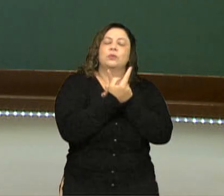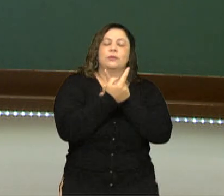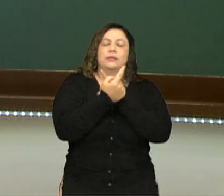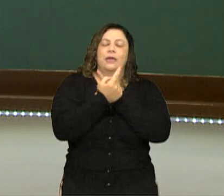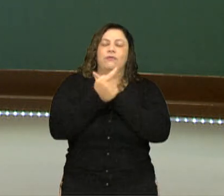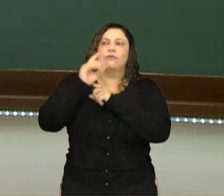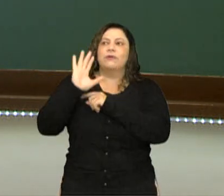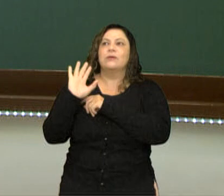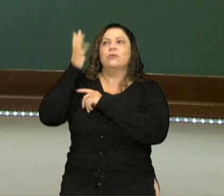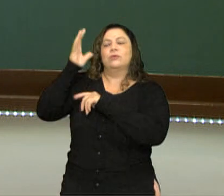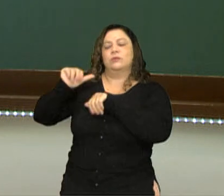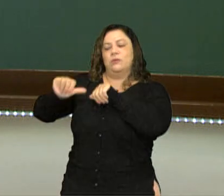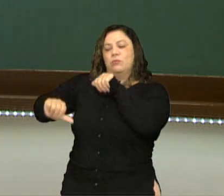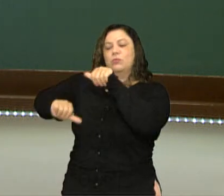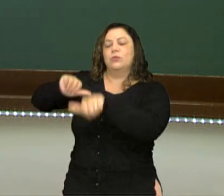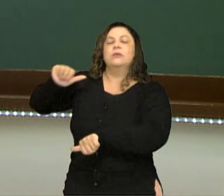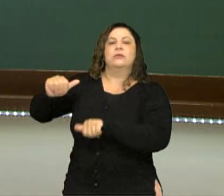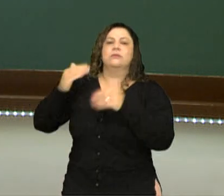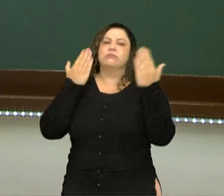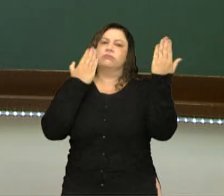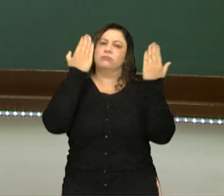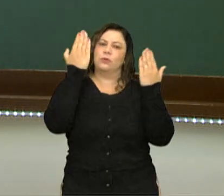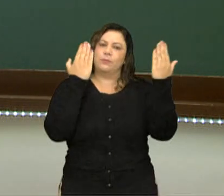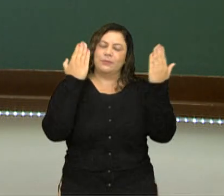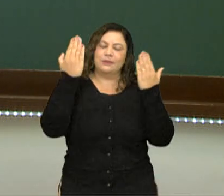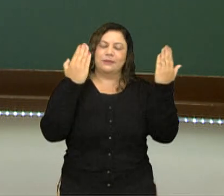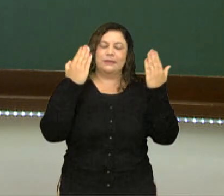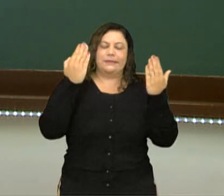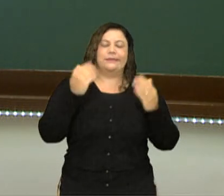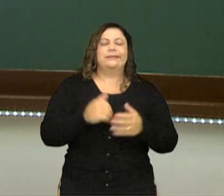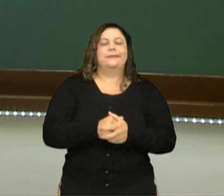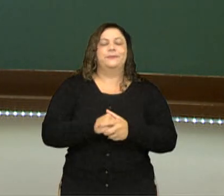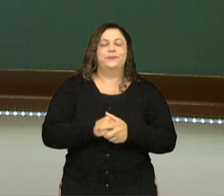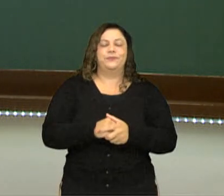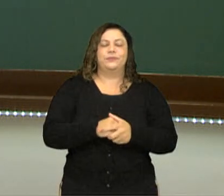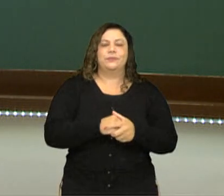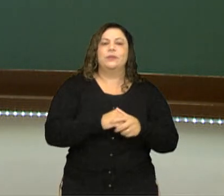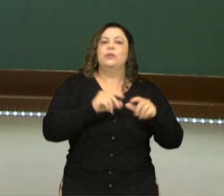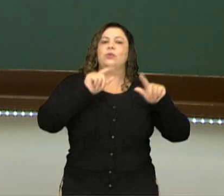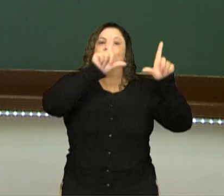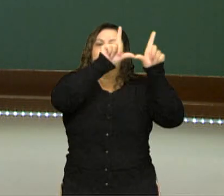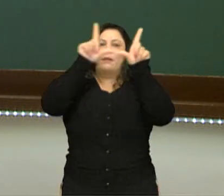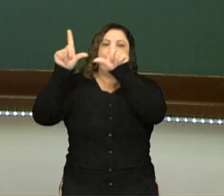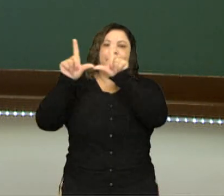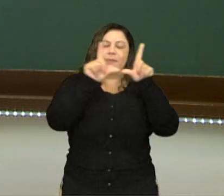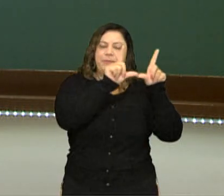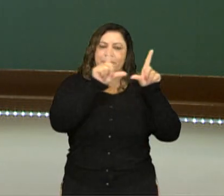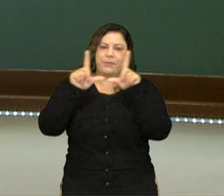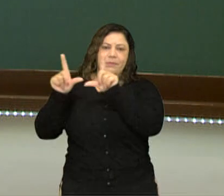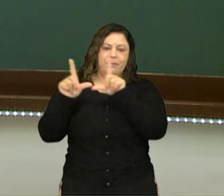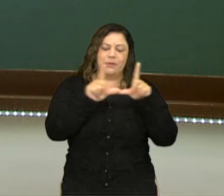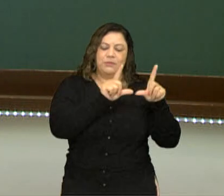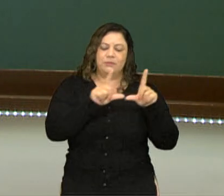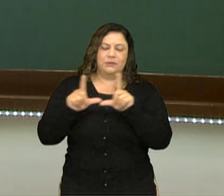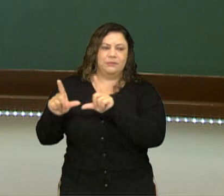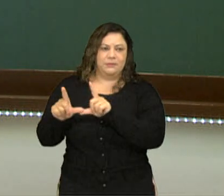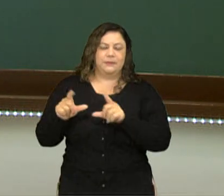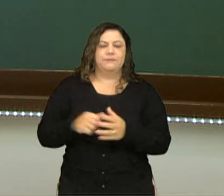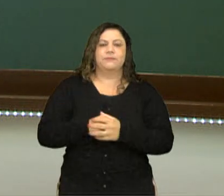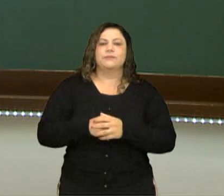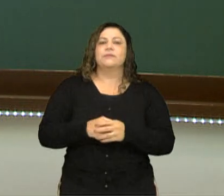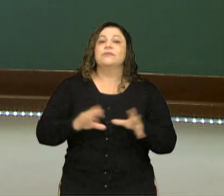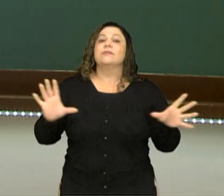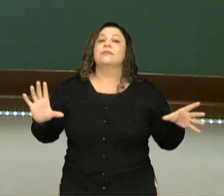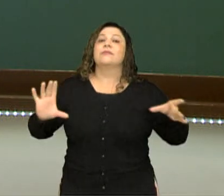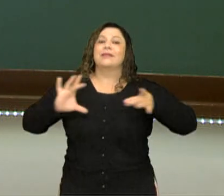é o que a gente viu naquela comparação do quadro anterior, né? A crescente industrialização, associada com a modernização no campo